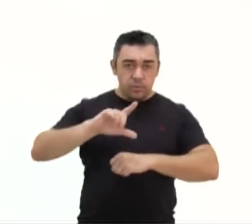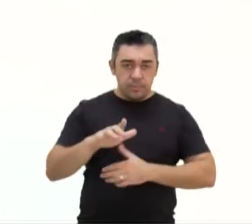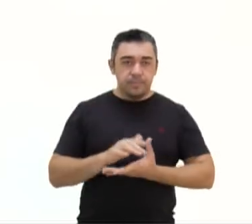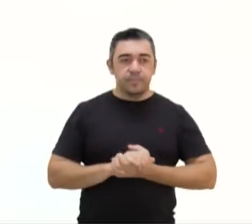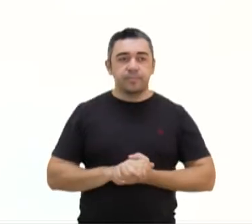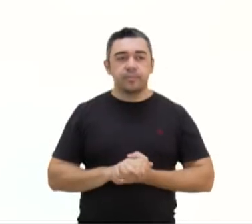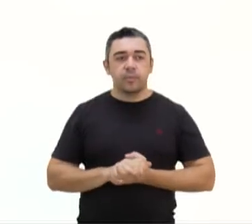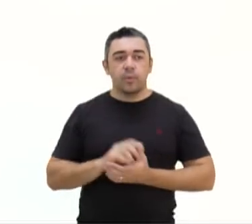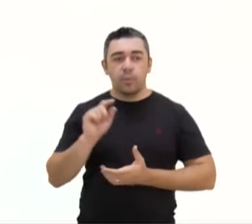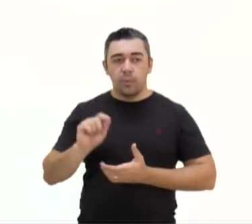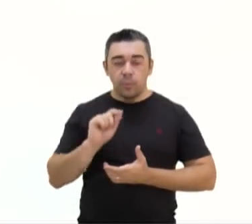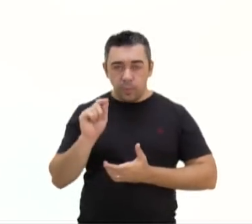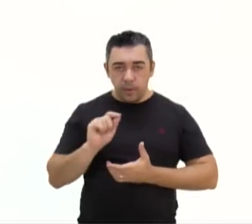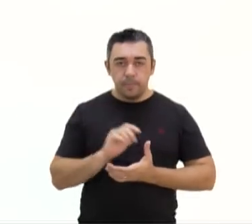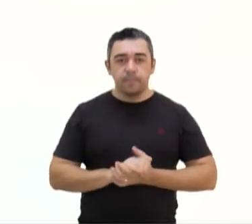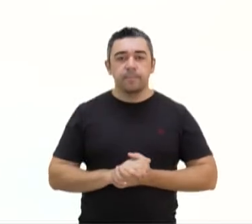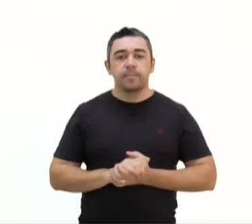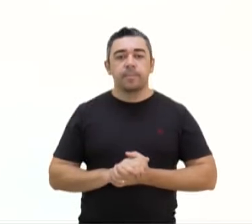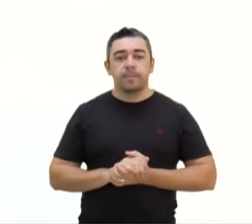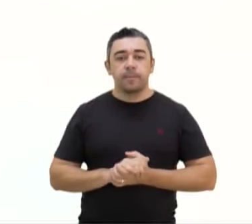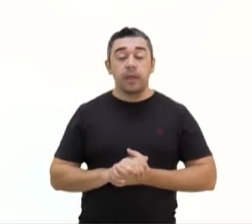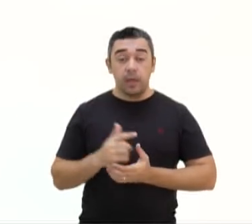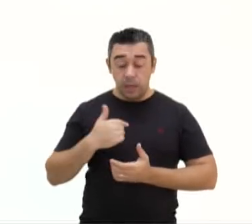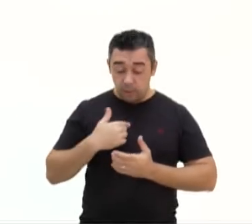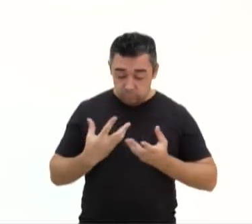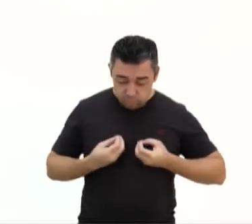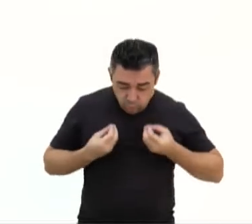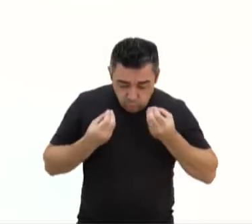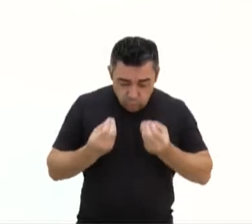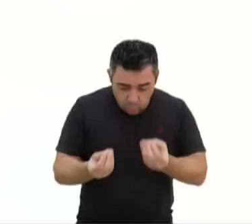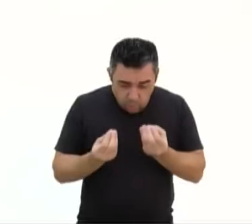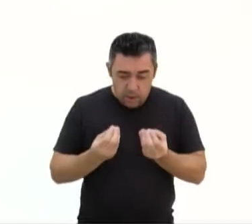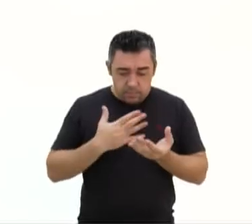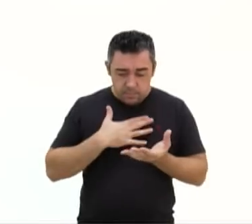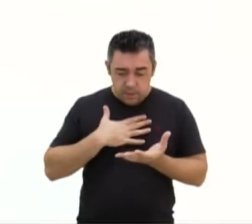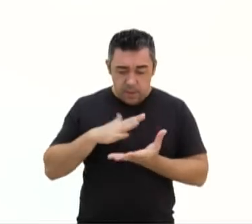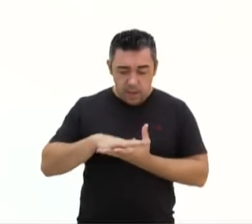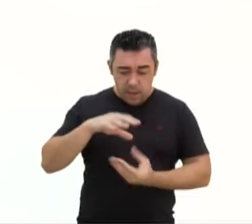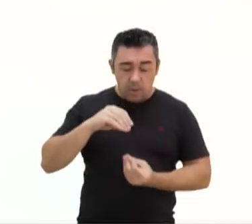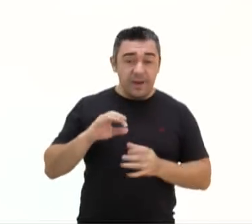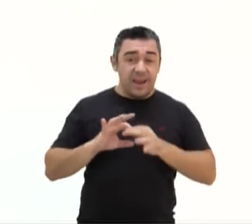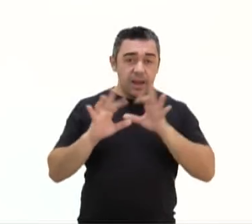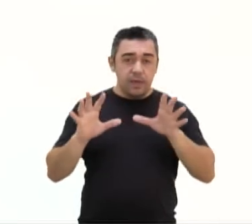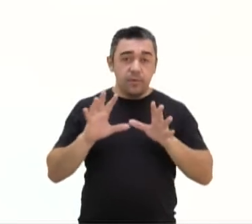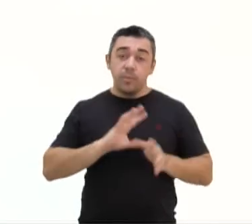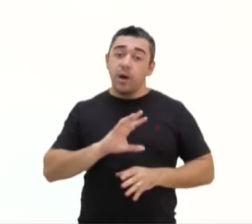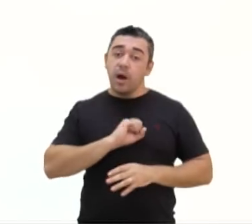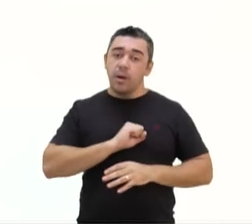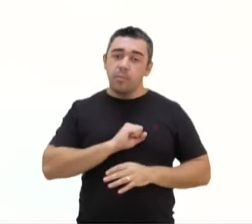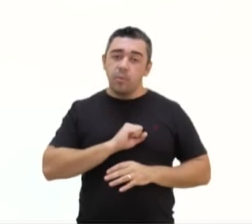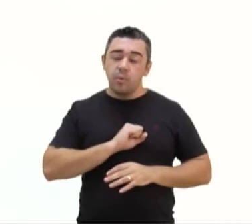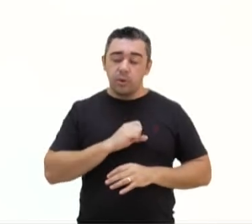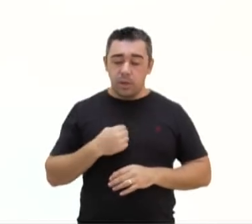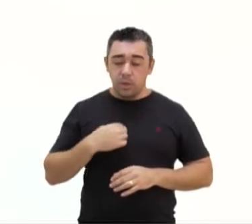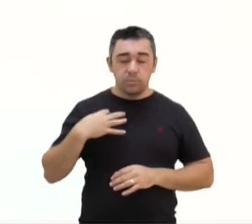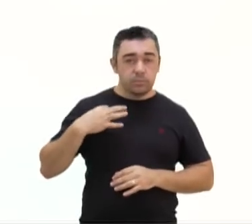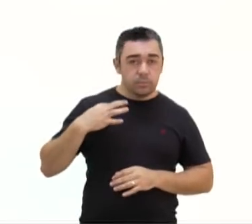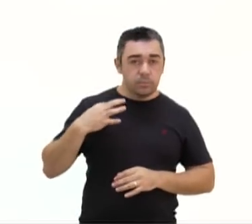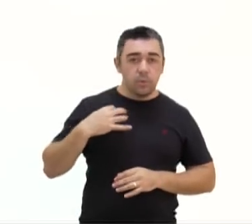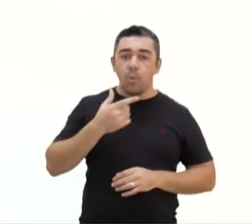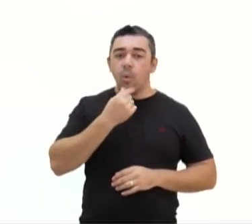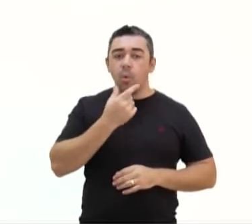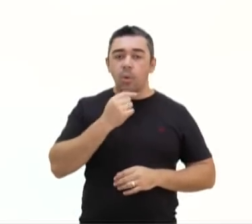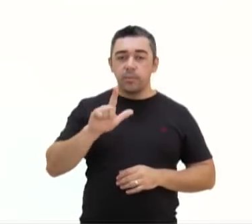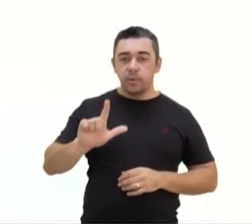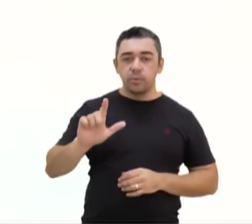Então, princípios éticos. Deve doar-se com a alma livre, simples, apenas por amor, espontaneamente. Martinho Lutero.